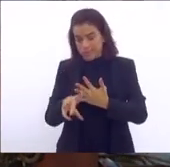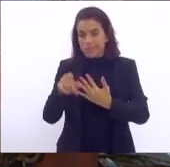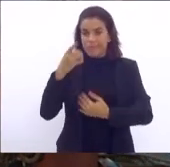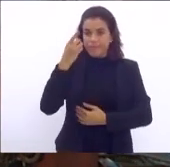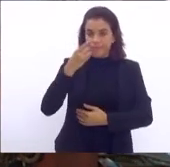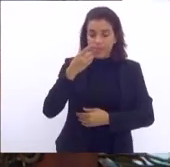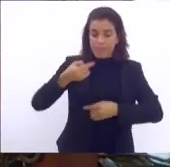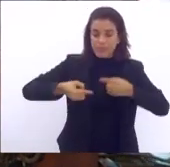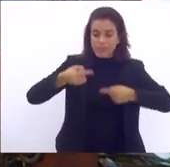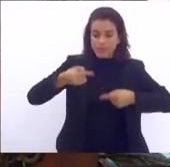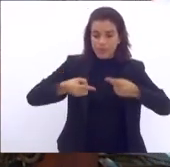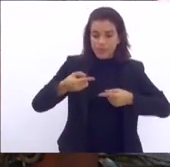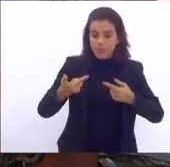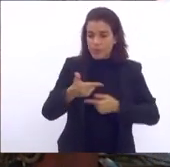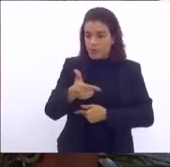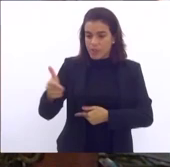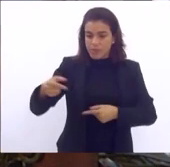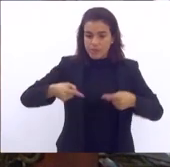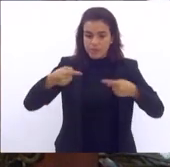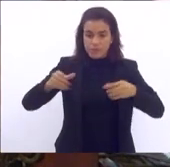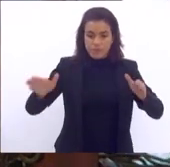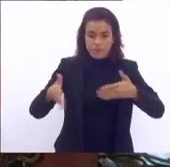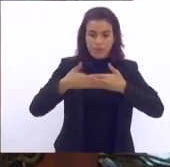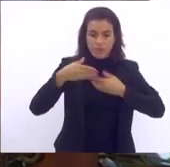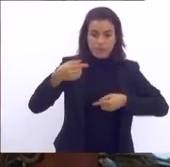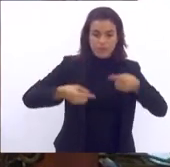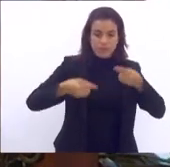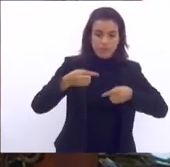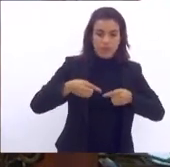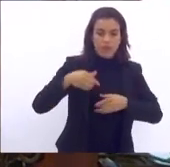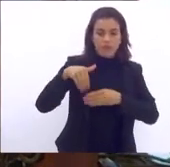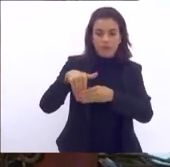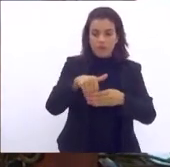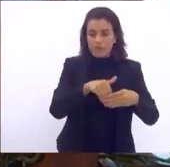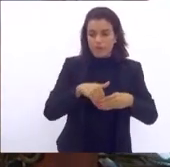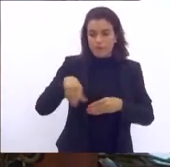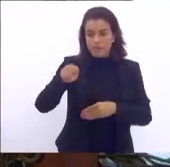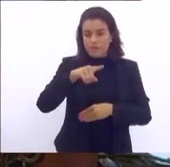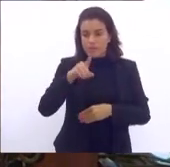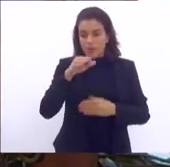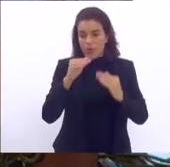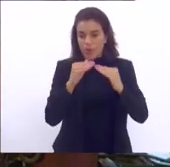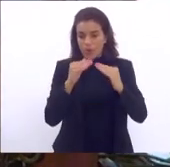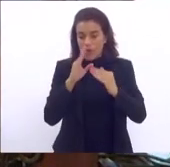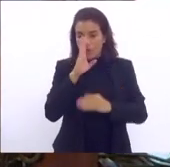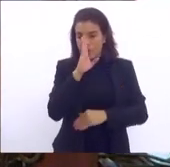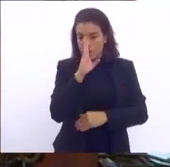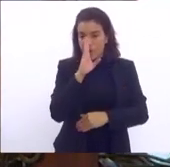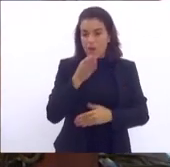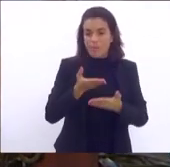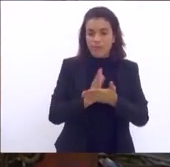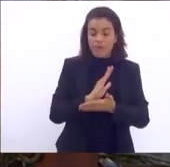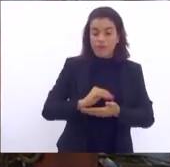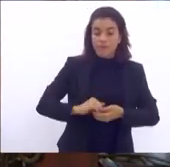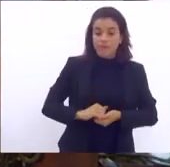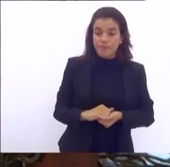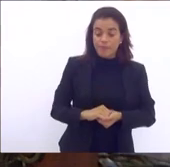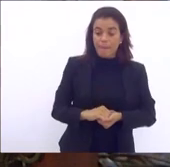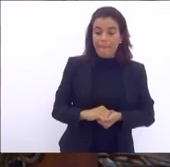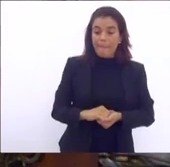quem queira discutir, encerrada a discussão, em votação. Senhores que aprovam, permaneçam como estão, aprovado em primeira e retorna em